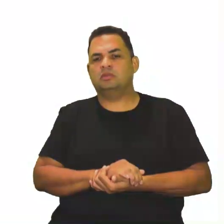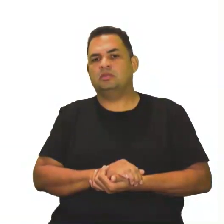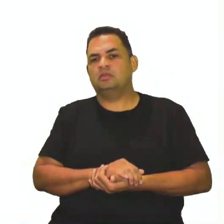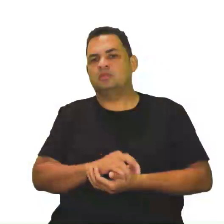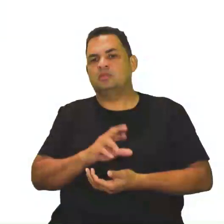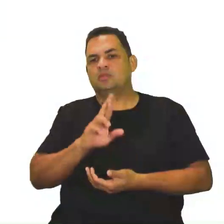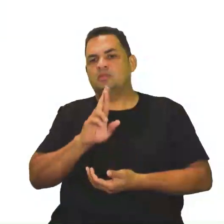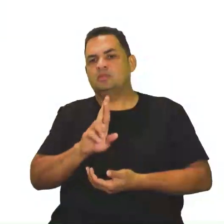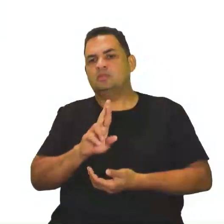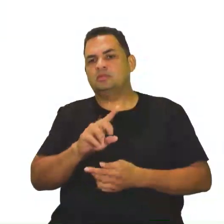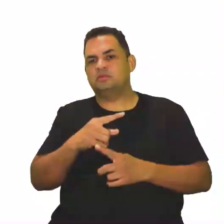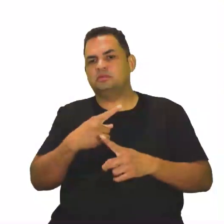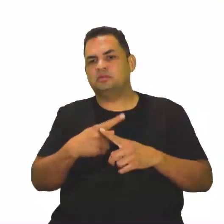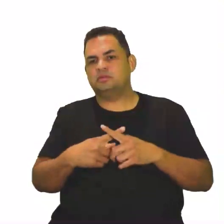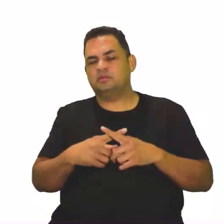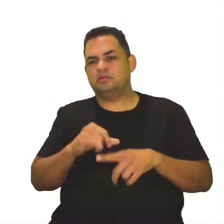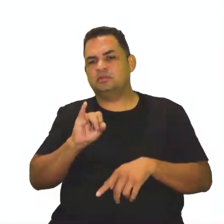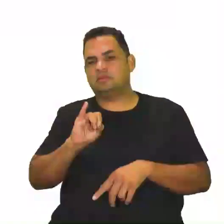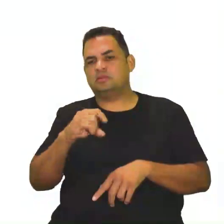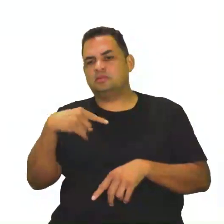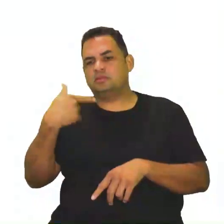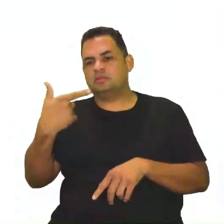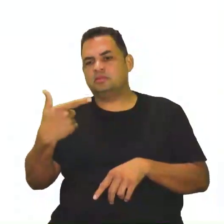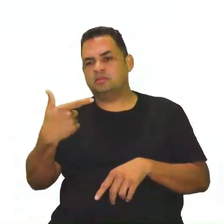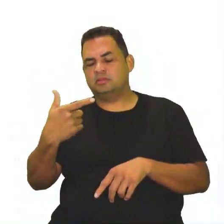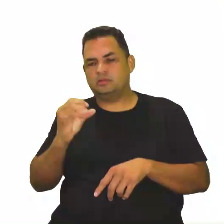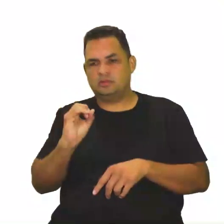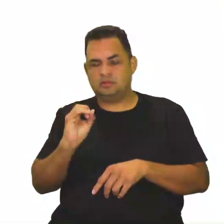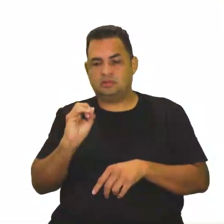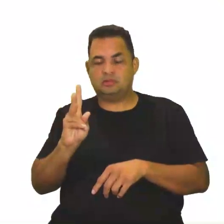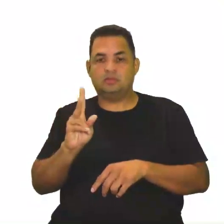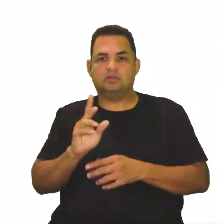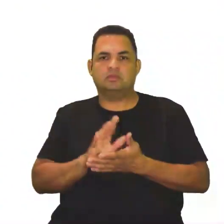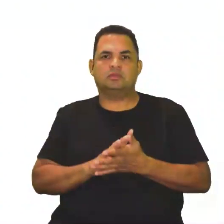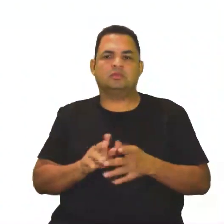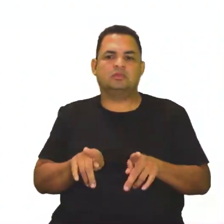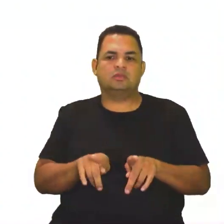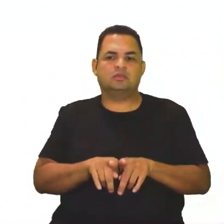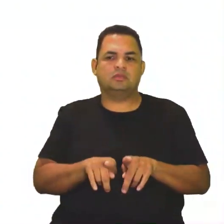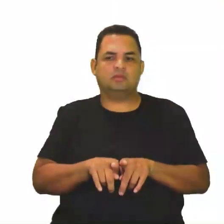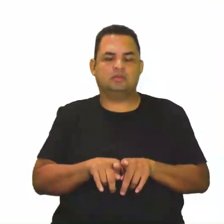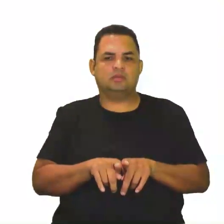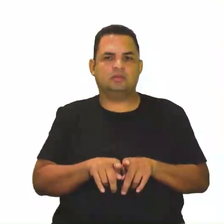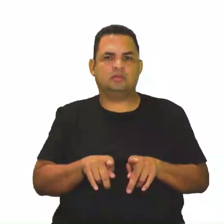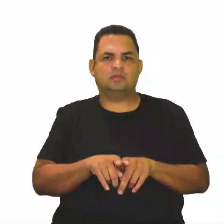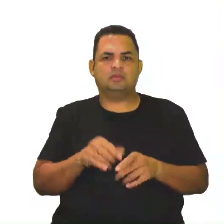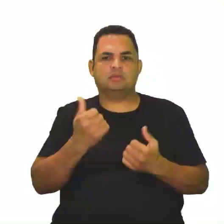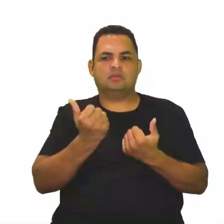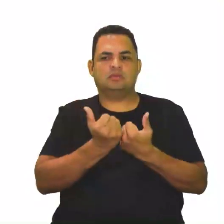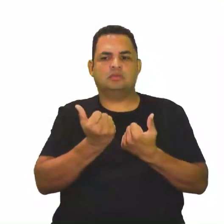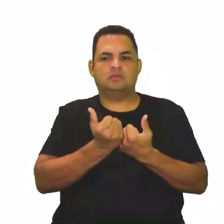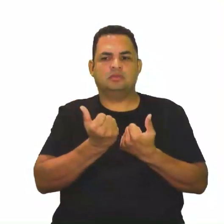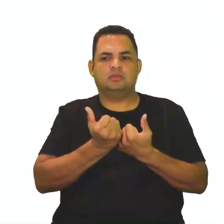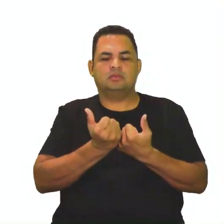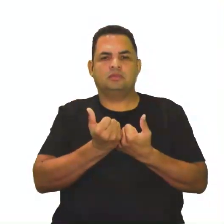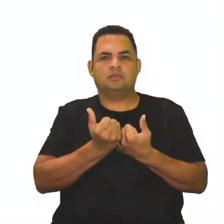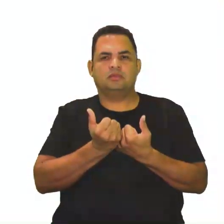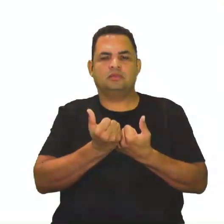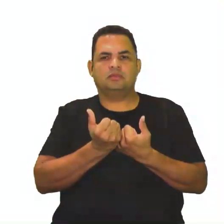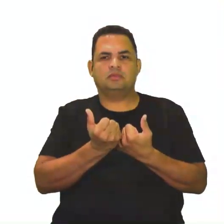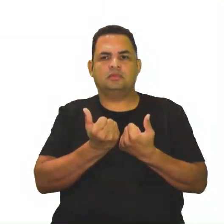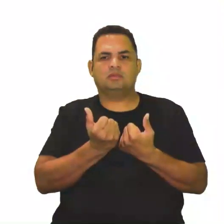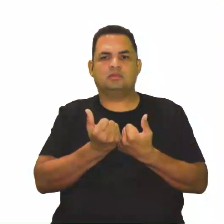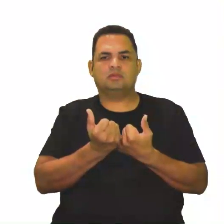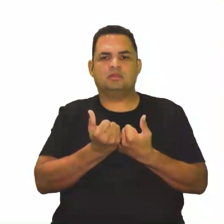Resistência, né? Vezes corrente ao quadrado, ok? E também se nós substituirmos a corrente aqui,